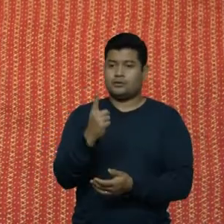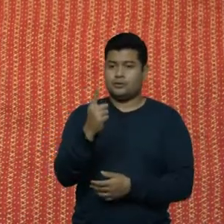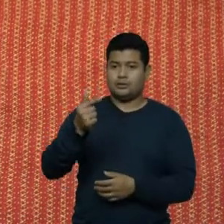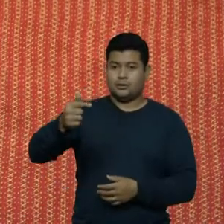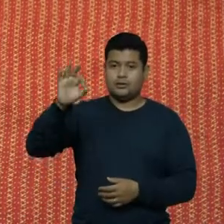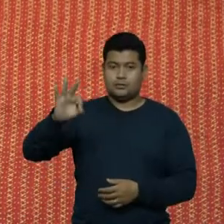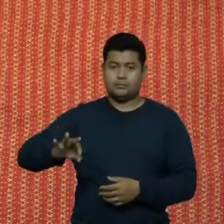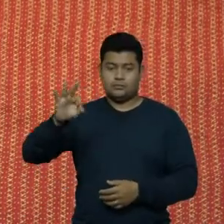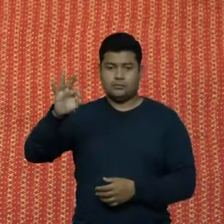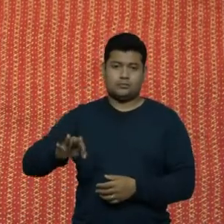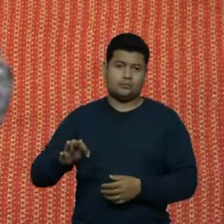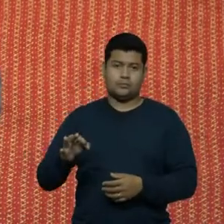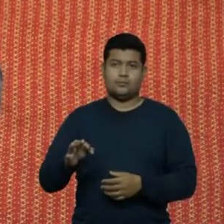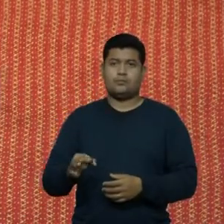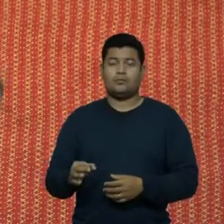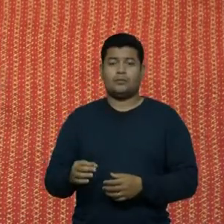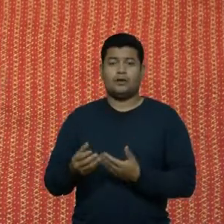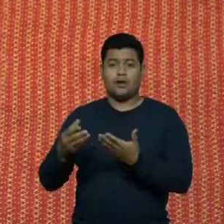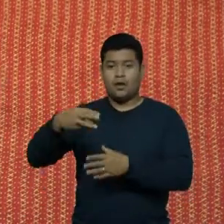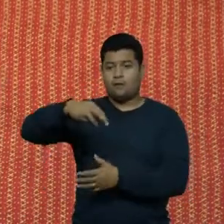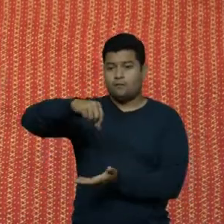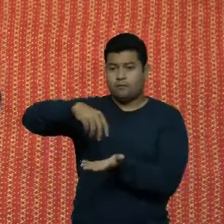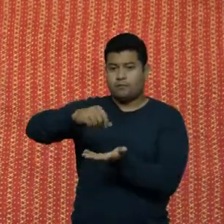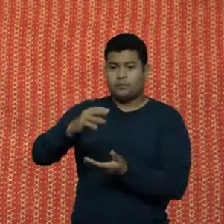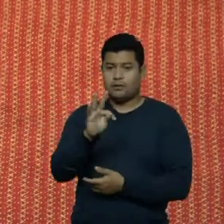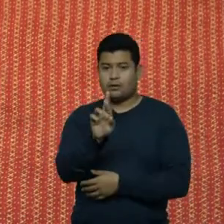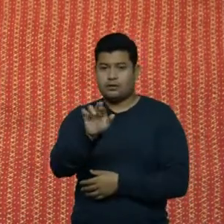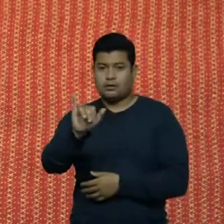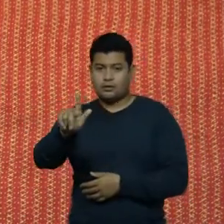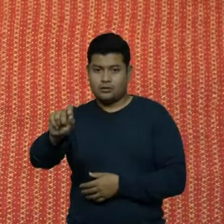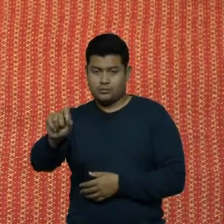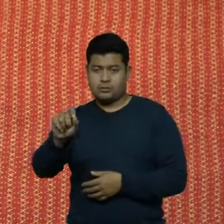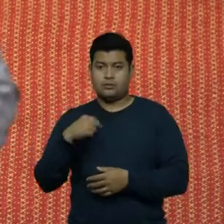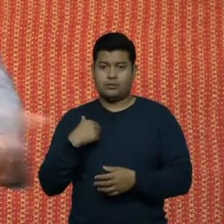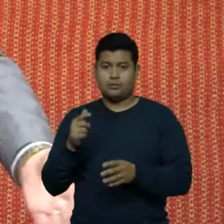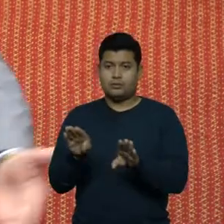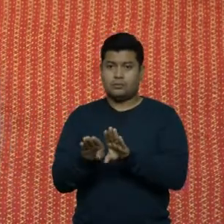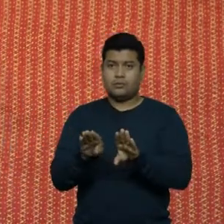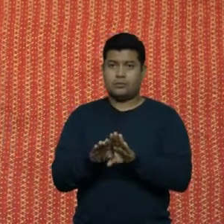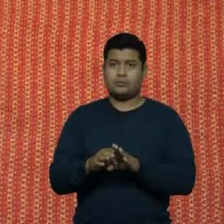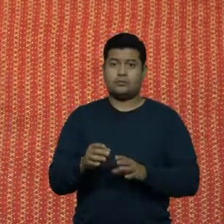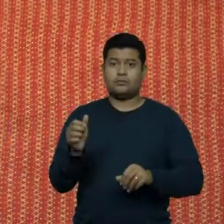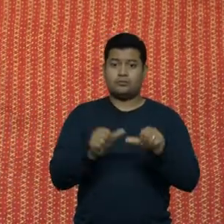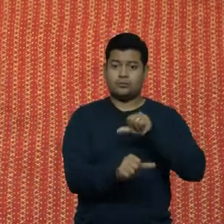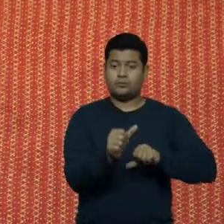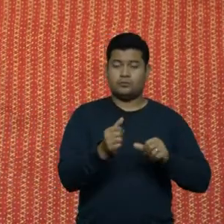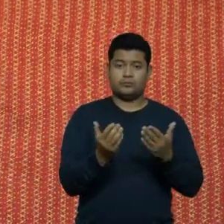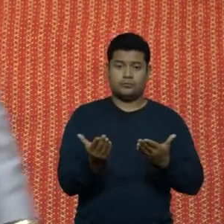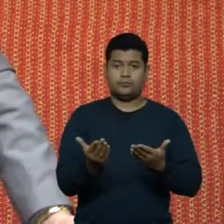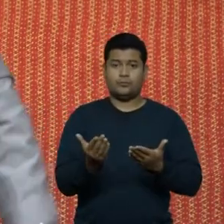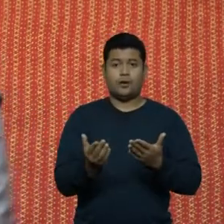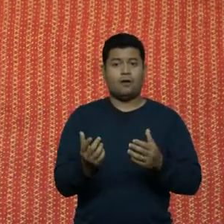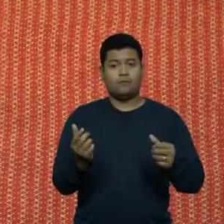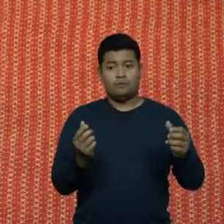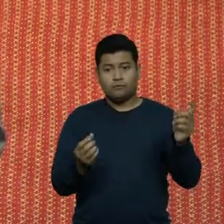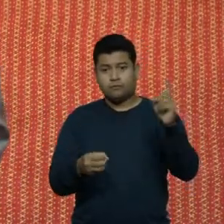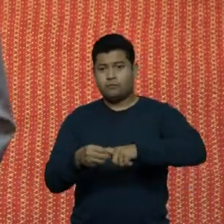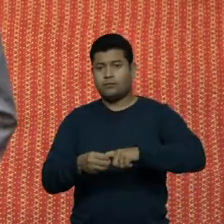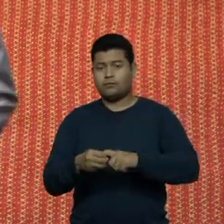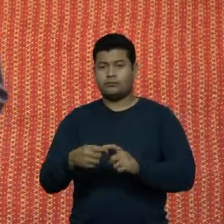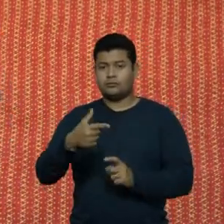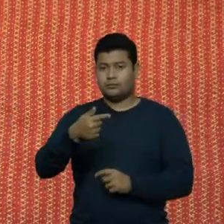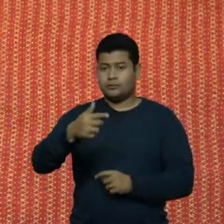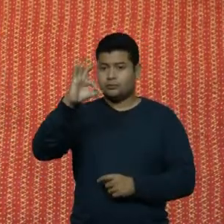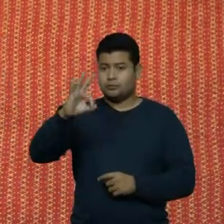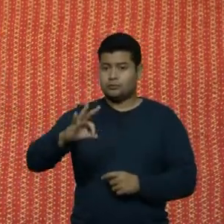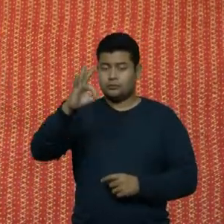por cento a farinha de trigo em preço alto e os bares restaurantes que tá reduzido agora 3.2 volta para sete então É nesse sentido que